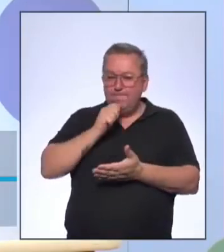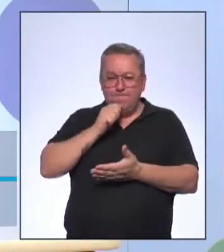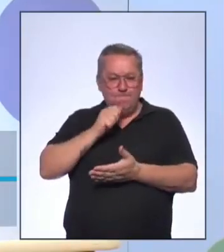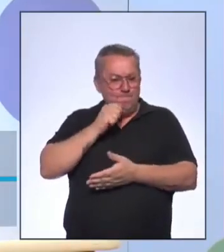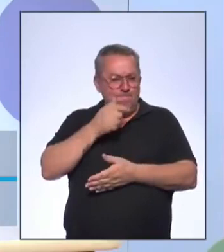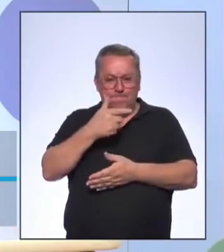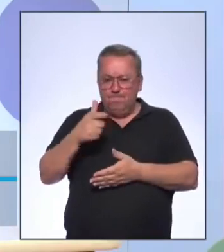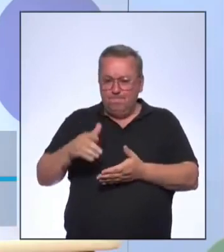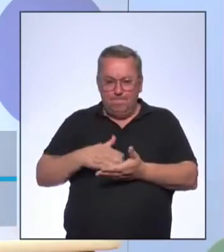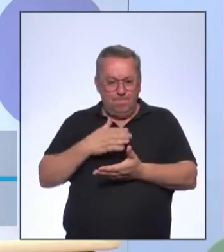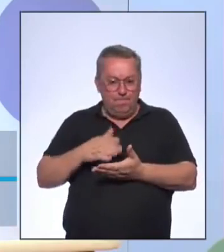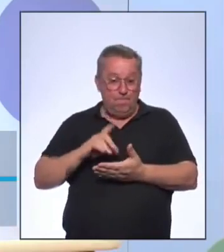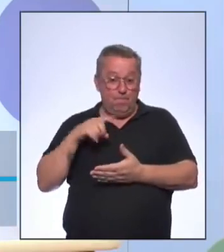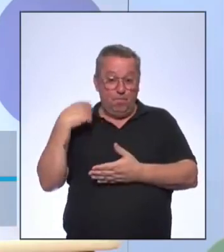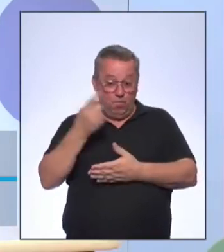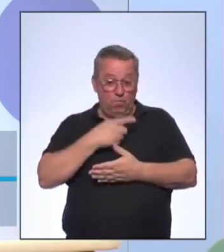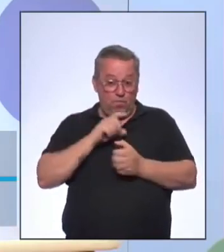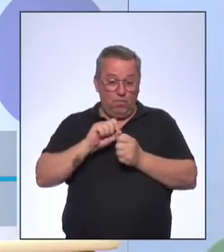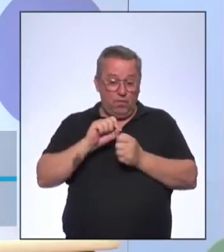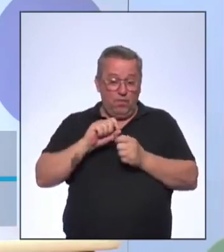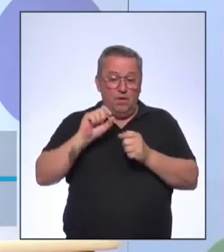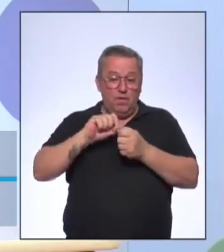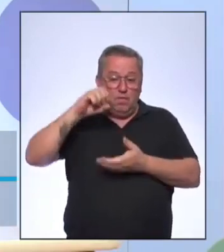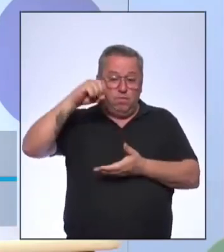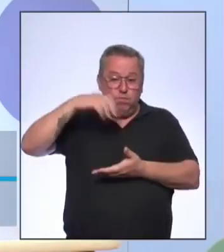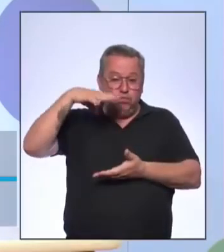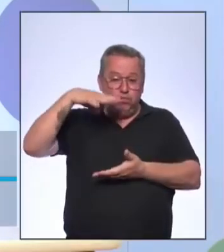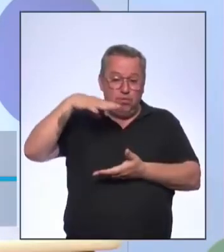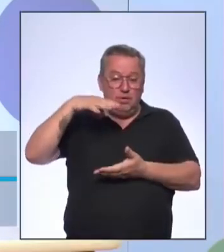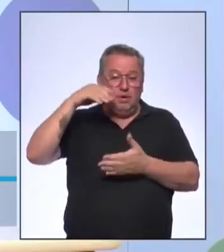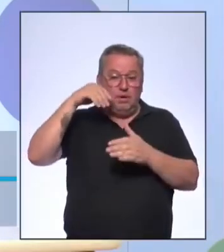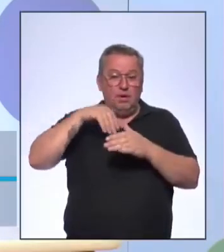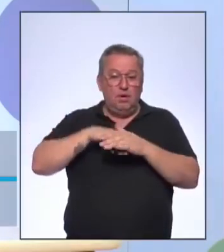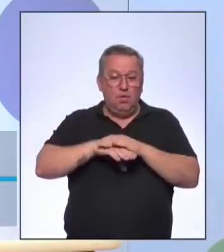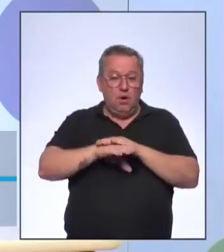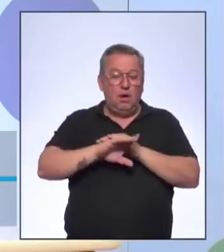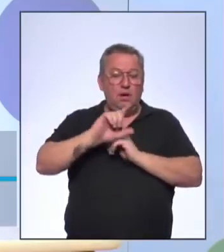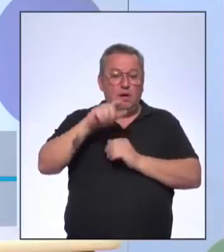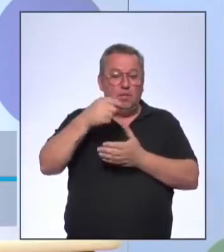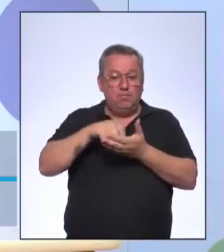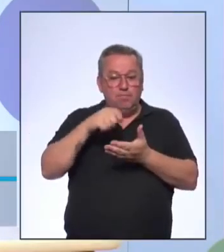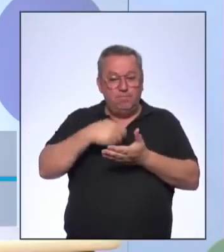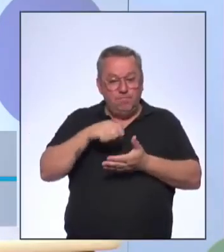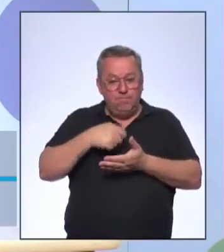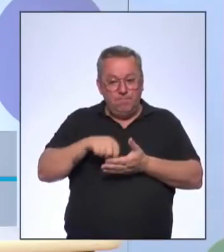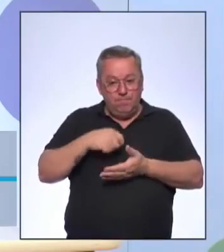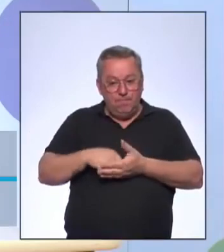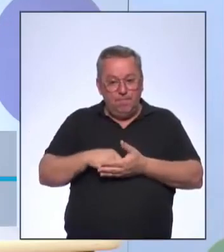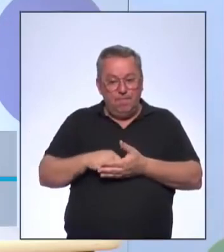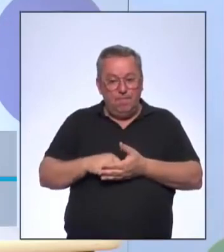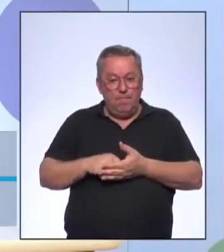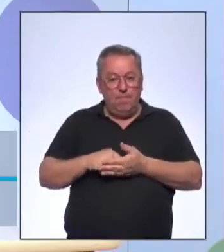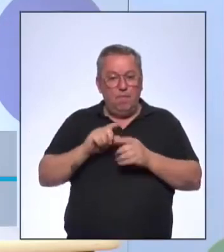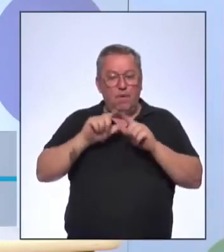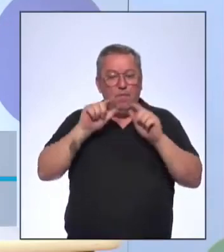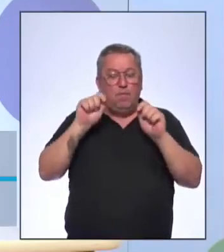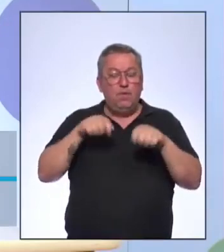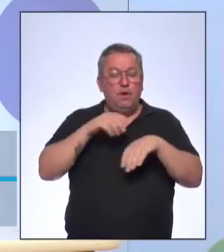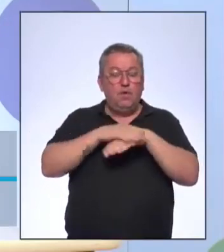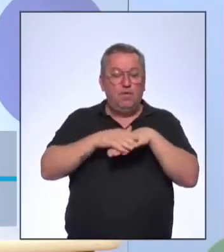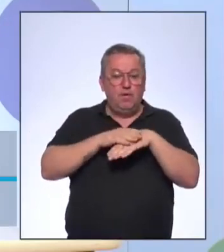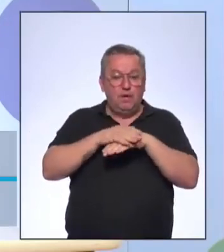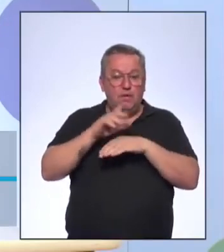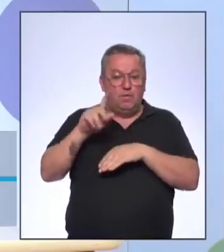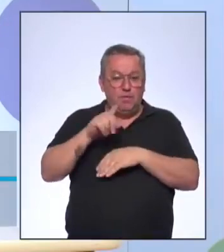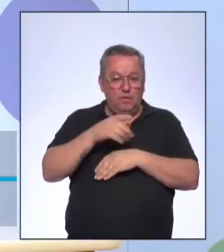não está na apostila, tá bom? Então faz o print e guarda, registra depois no caderno para poder conversar com os professores